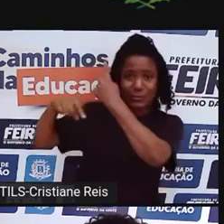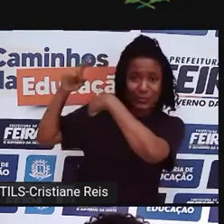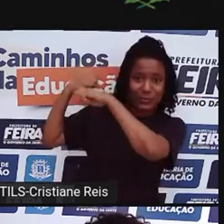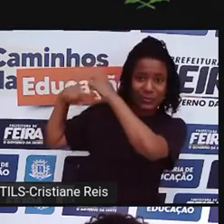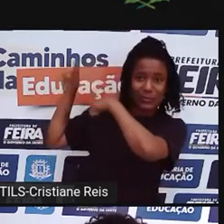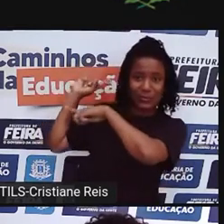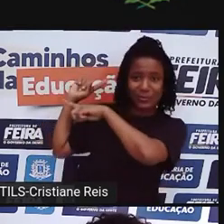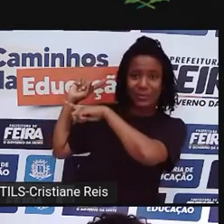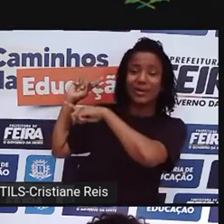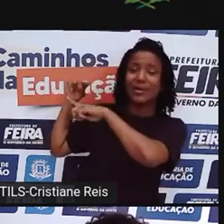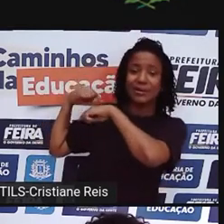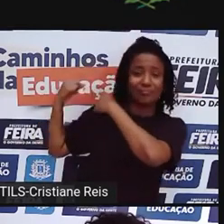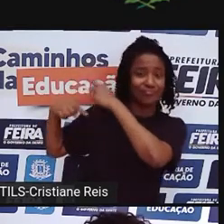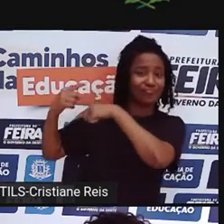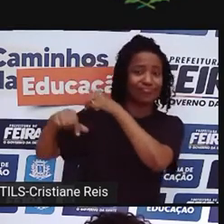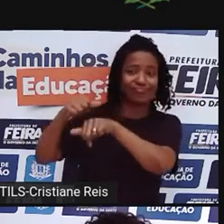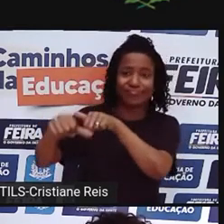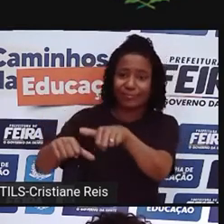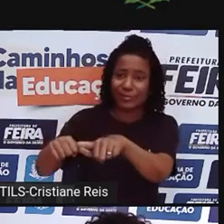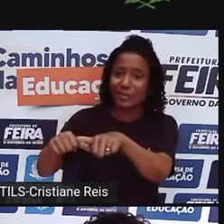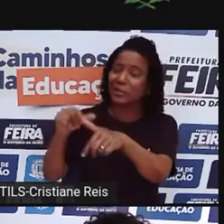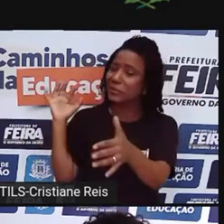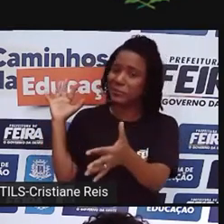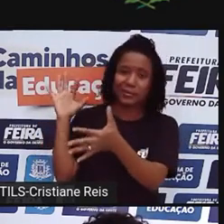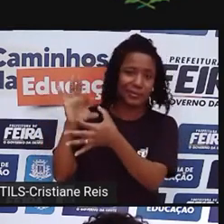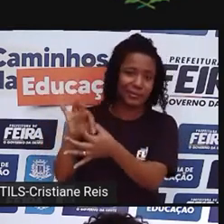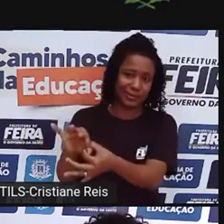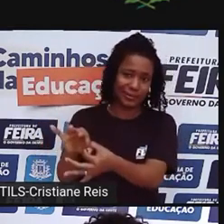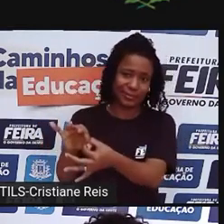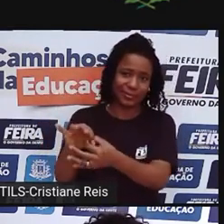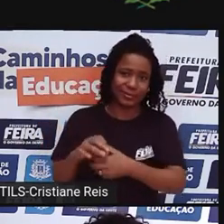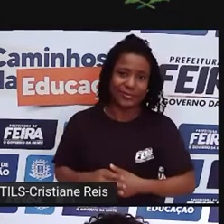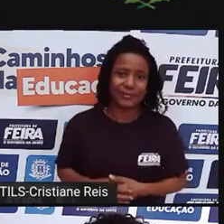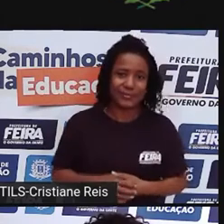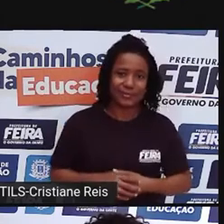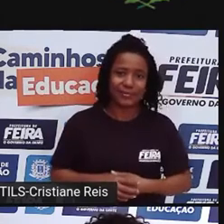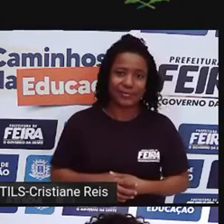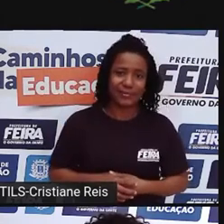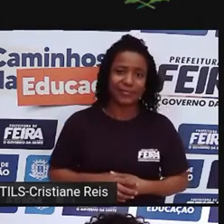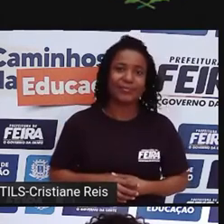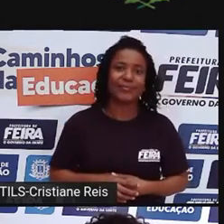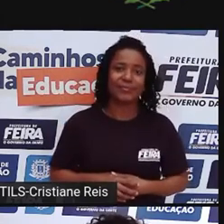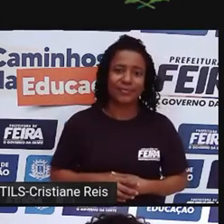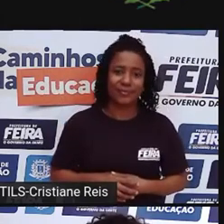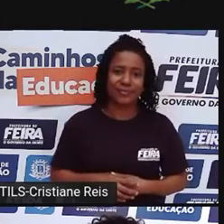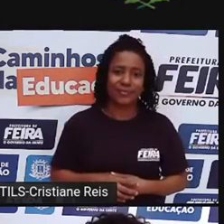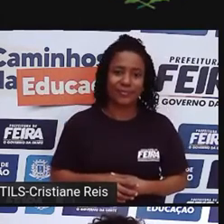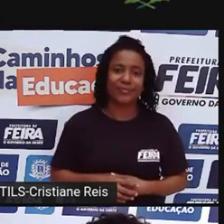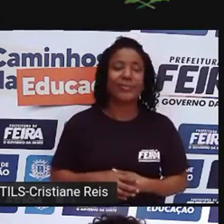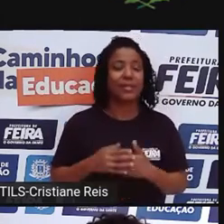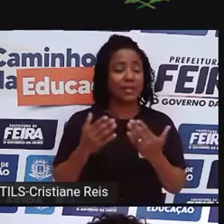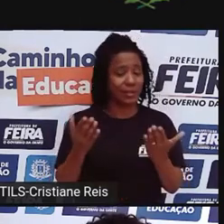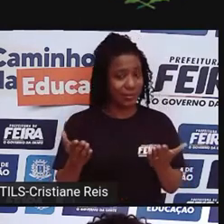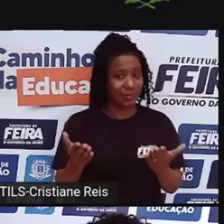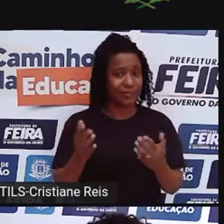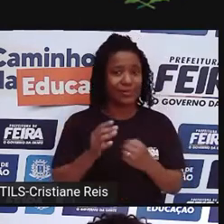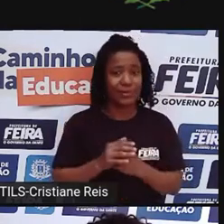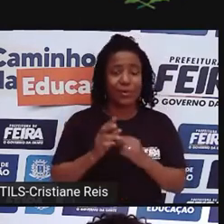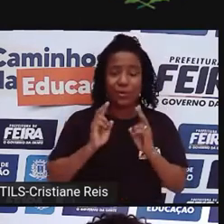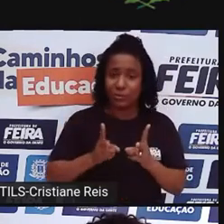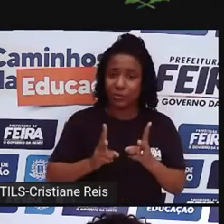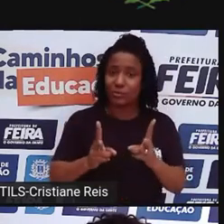vários momentos. Já puxando o gancho dessa sua última fala, vamos continuar nessa desconstrução, né? Falar de